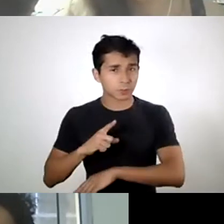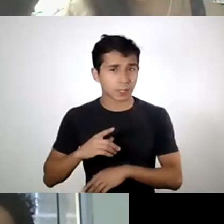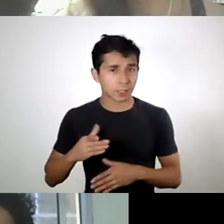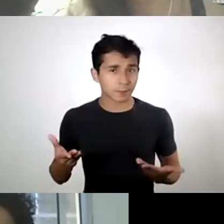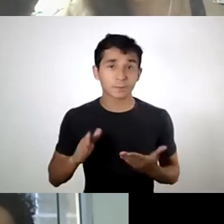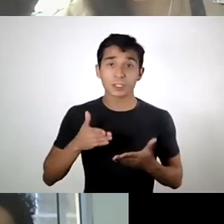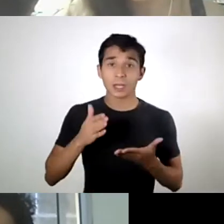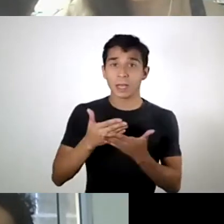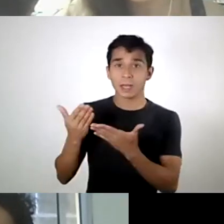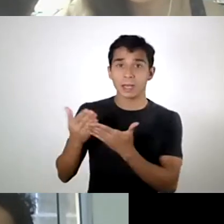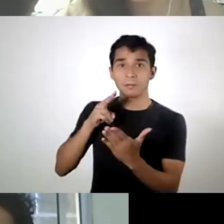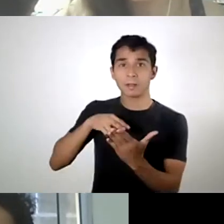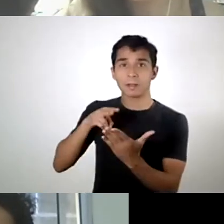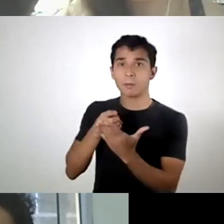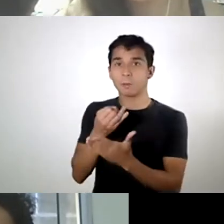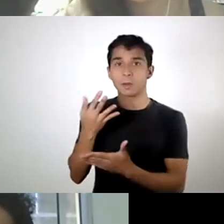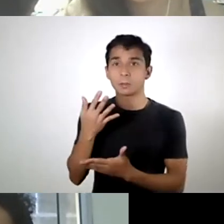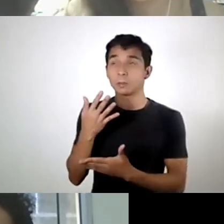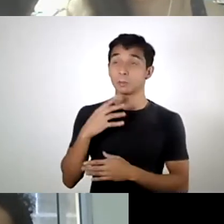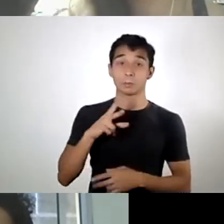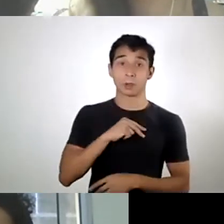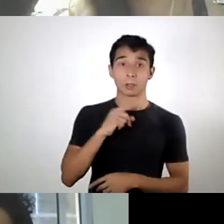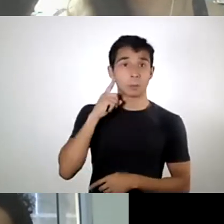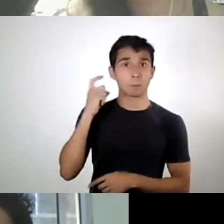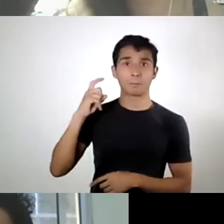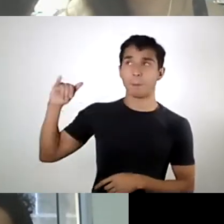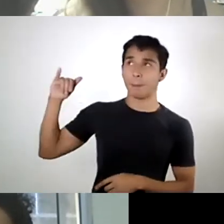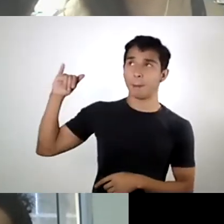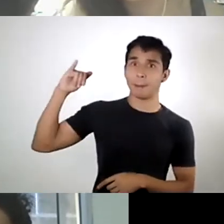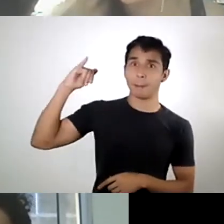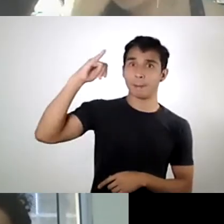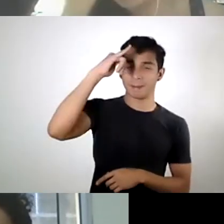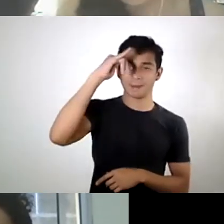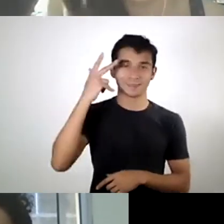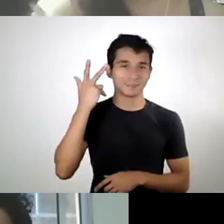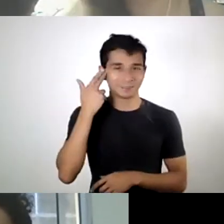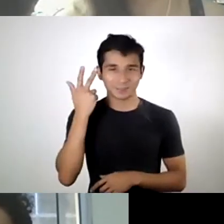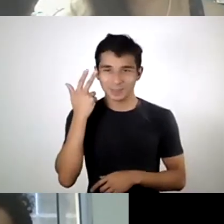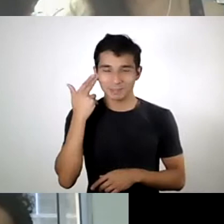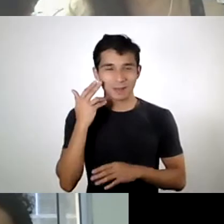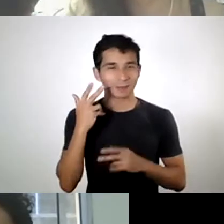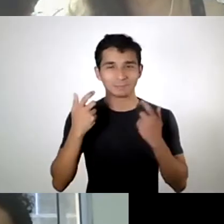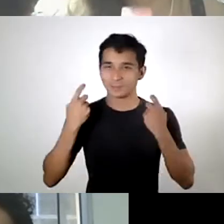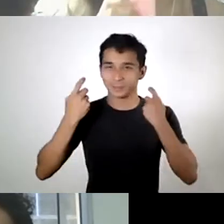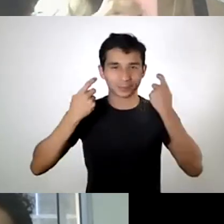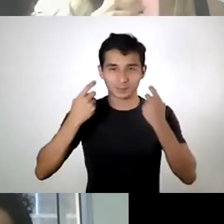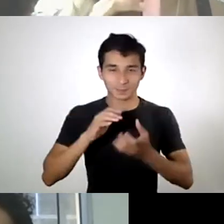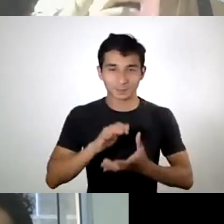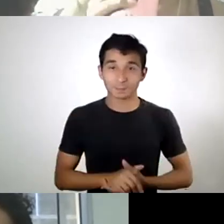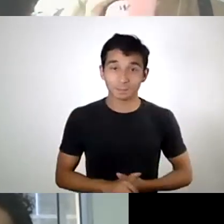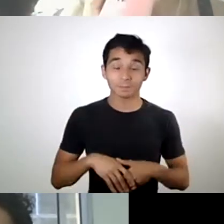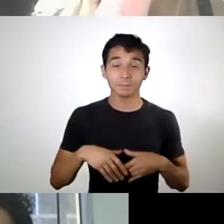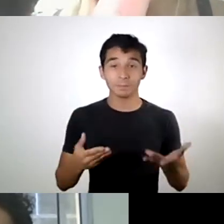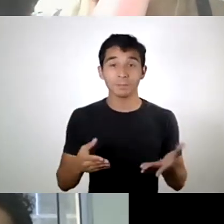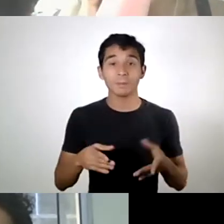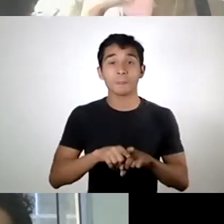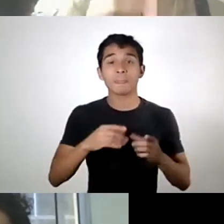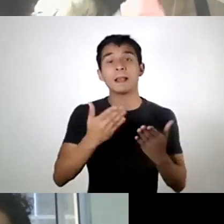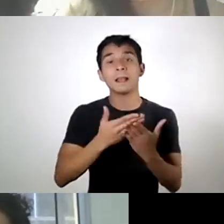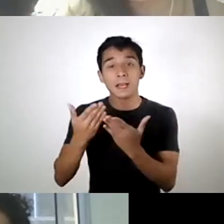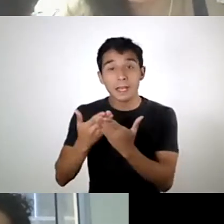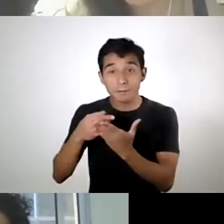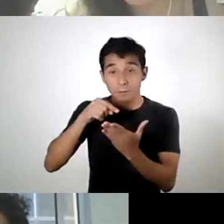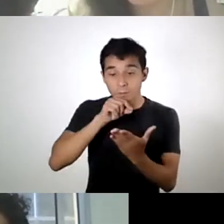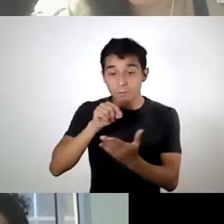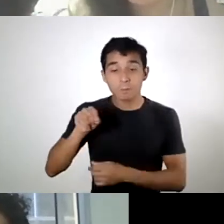já viram? Gente, está passando um avião aqui perto, então é isso mesmo, tá? Então, quantos livros de